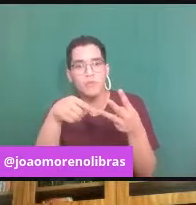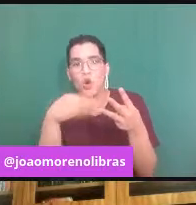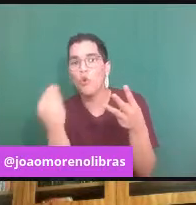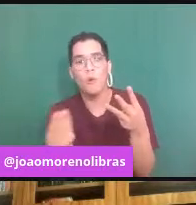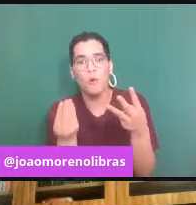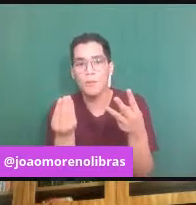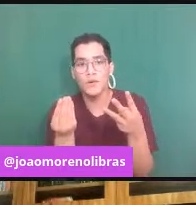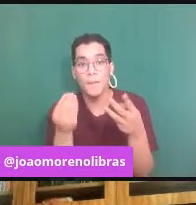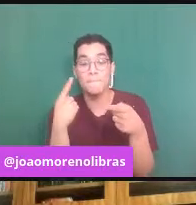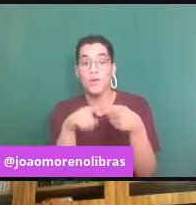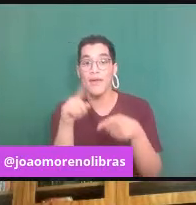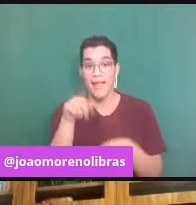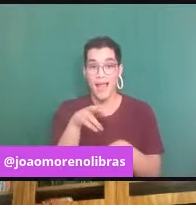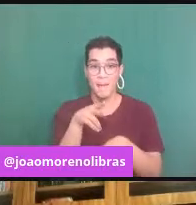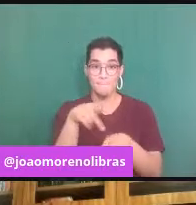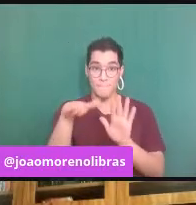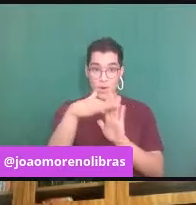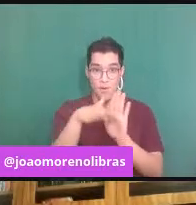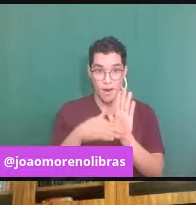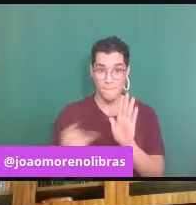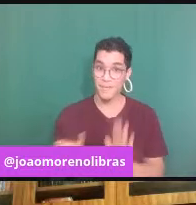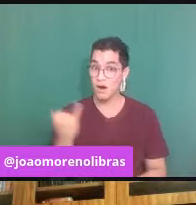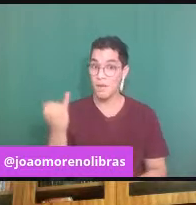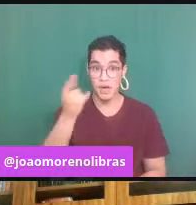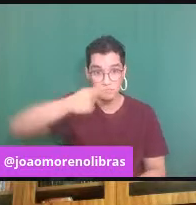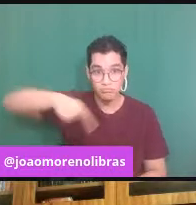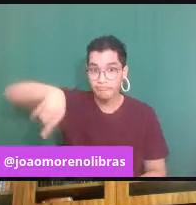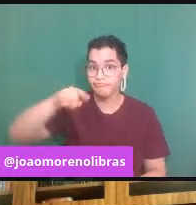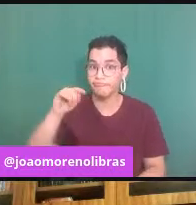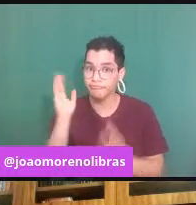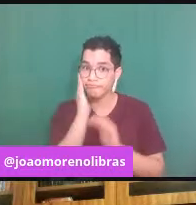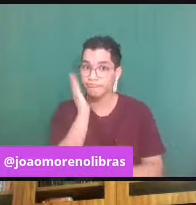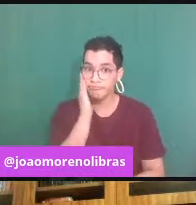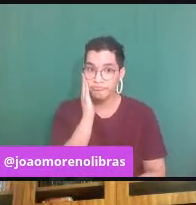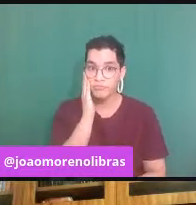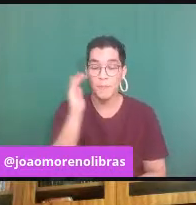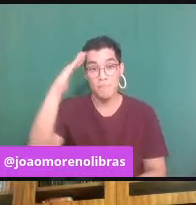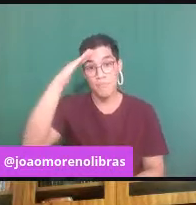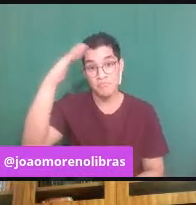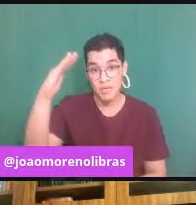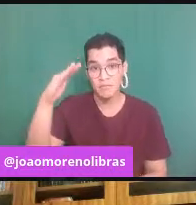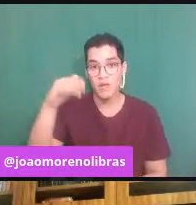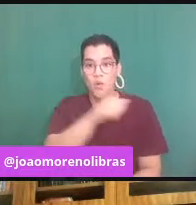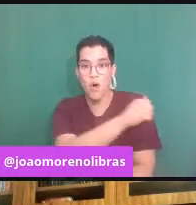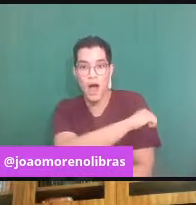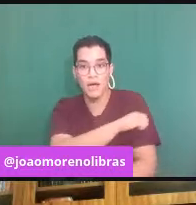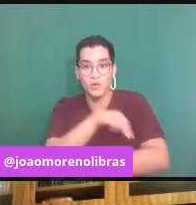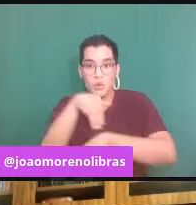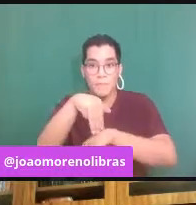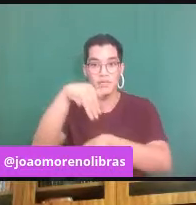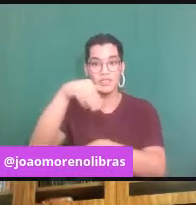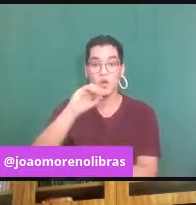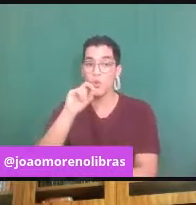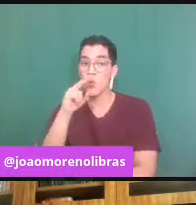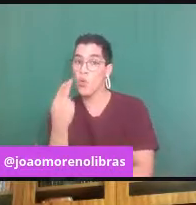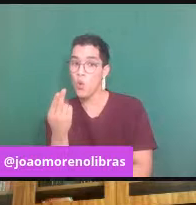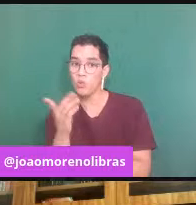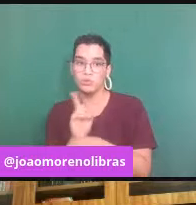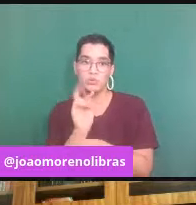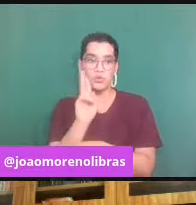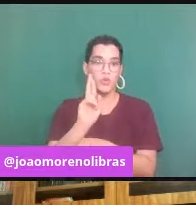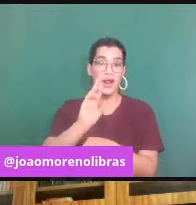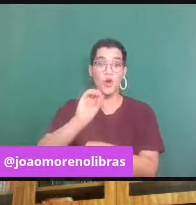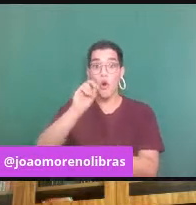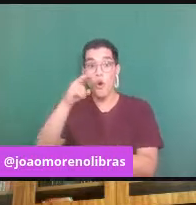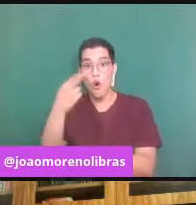Porque seguramente os mestrandos, doutorandos que aqui estão, e mesmo aqueles de iniciação